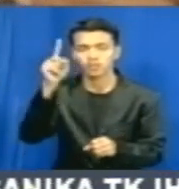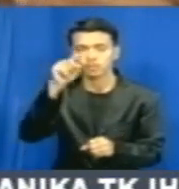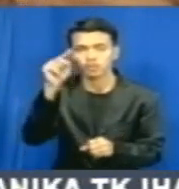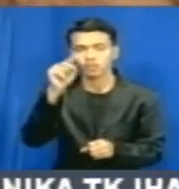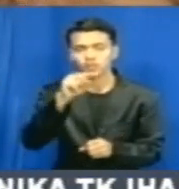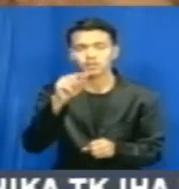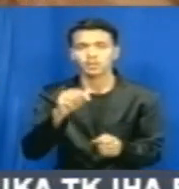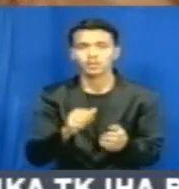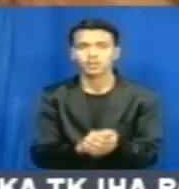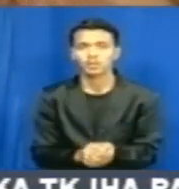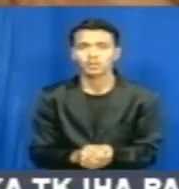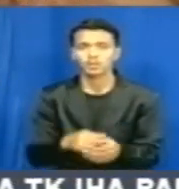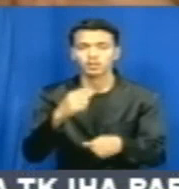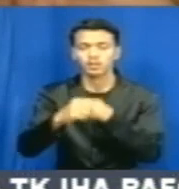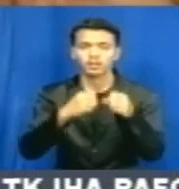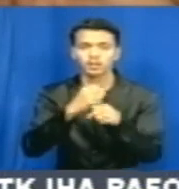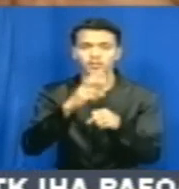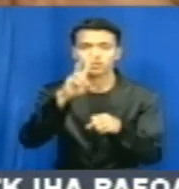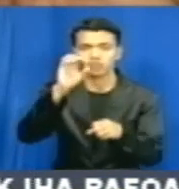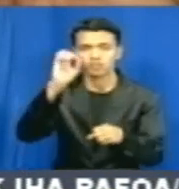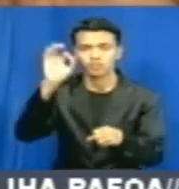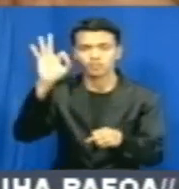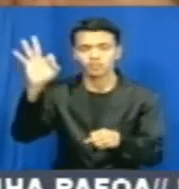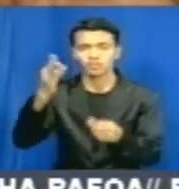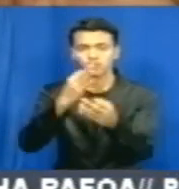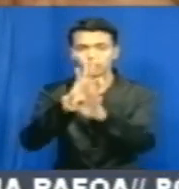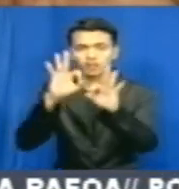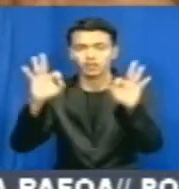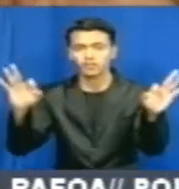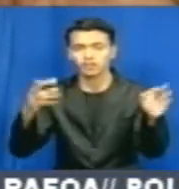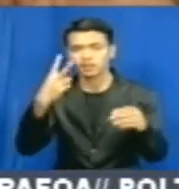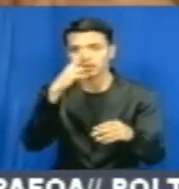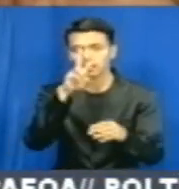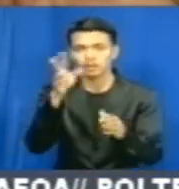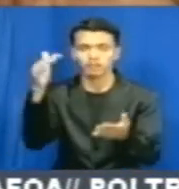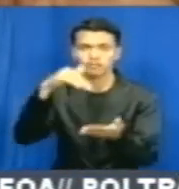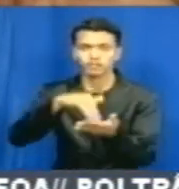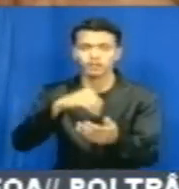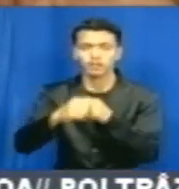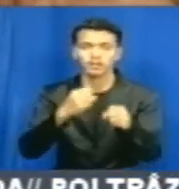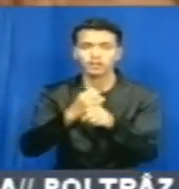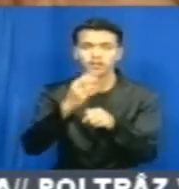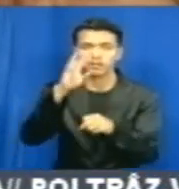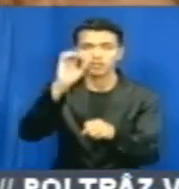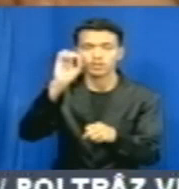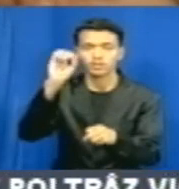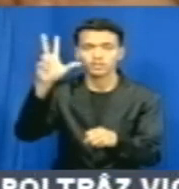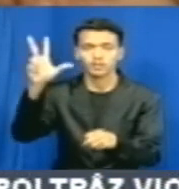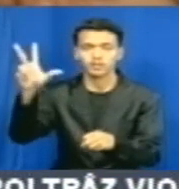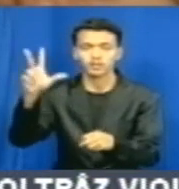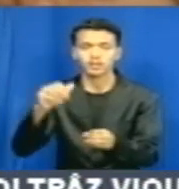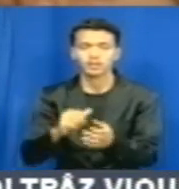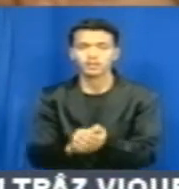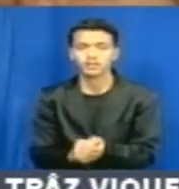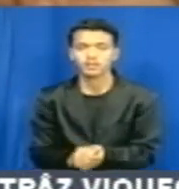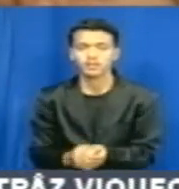Nacional, Kataka, 2009, se remata, tema que se revela para o Palo Nepal Pendente, 2003, se revela a Tladia Malpeita, se